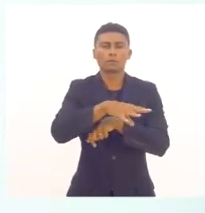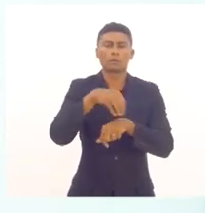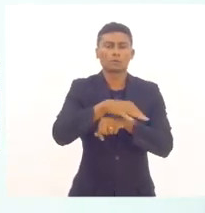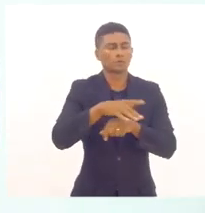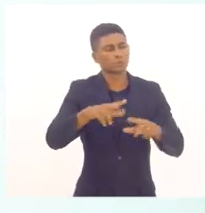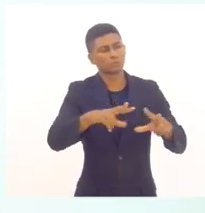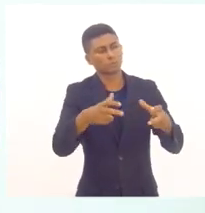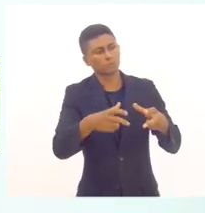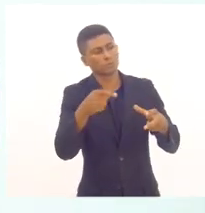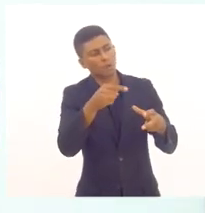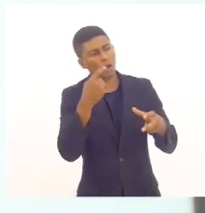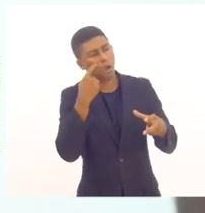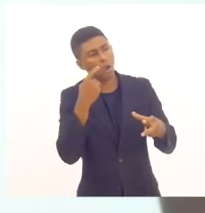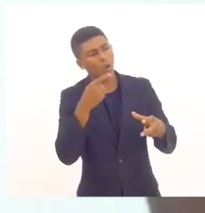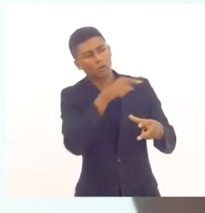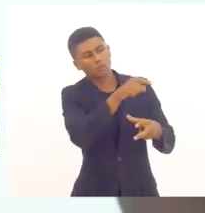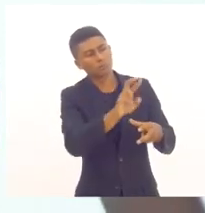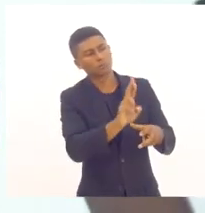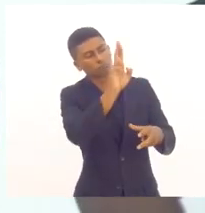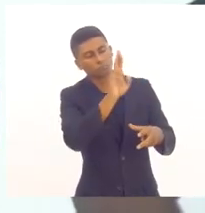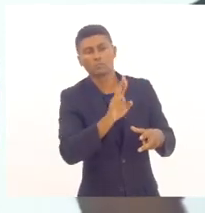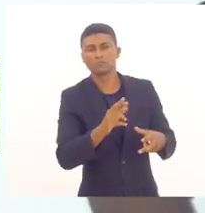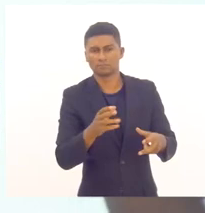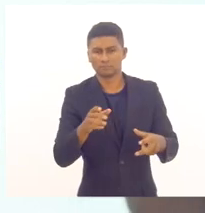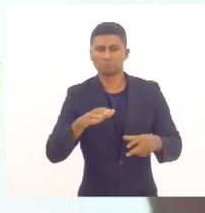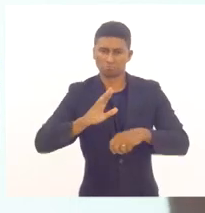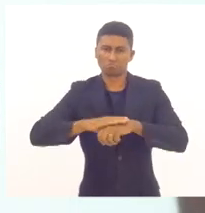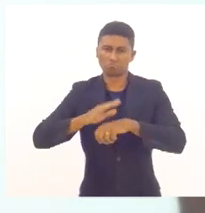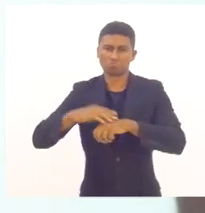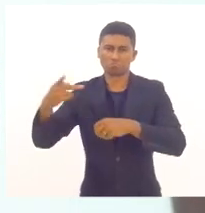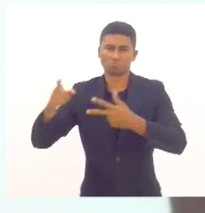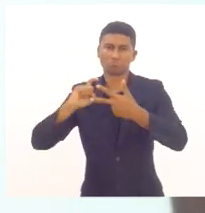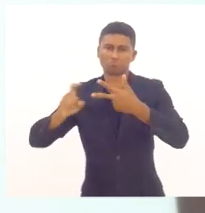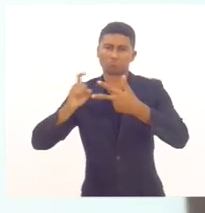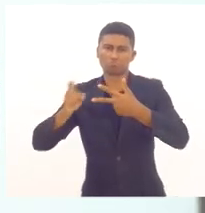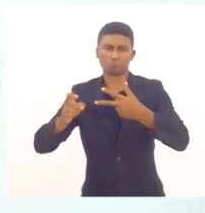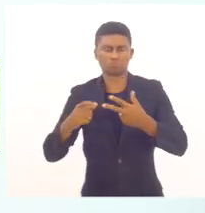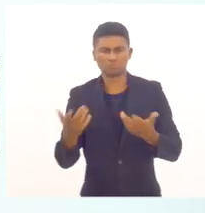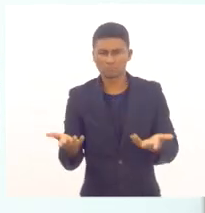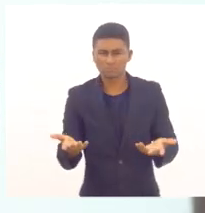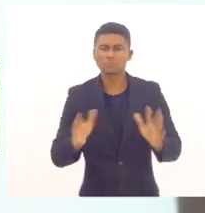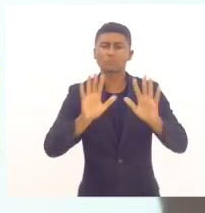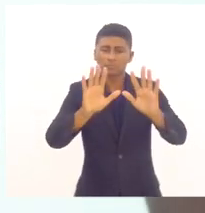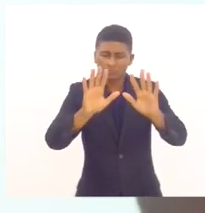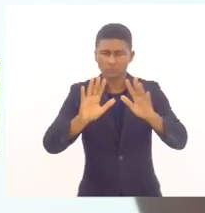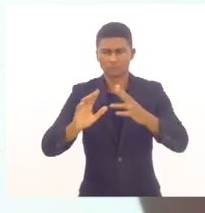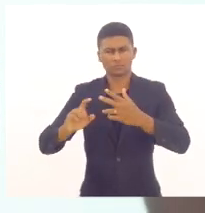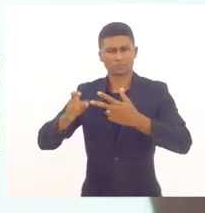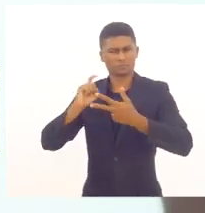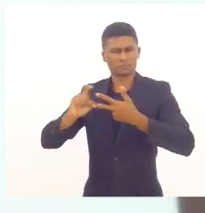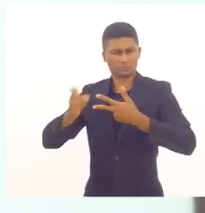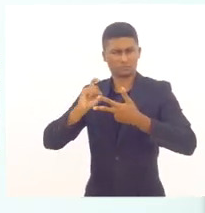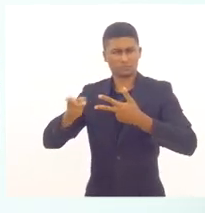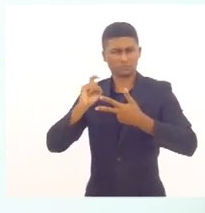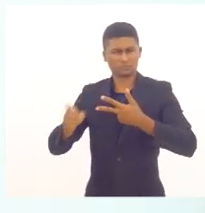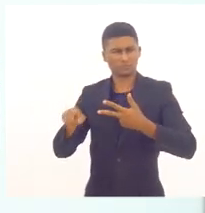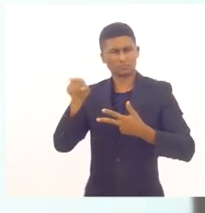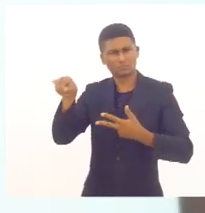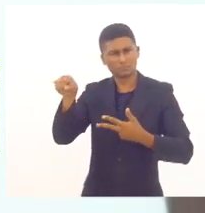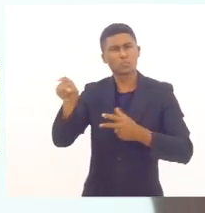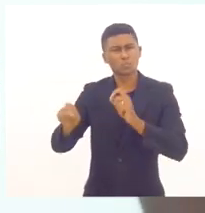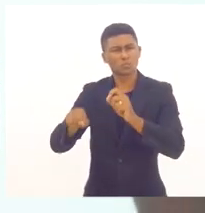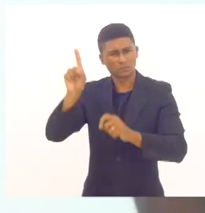uma sigla que eles fizeram aqui, o grupo, é um conselho. Poder executivo, eu posso estar equivocada, mas